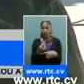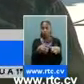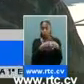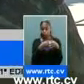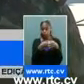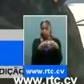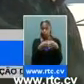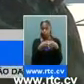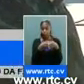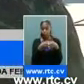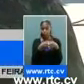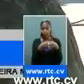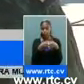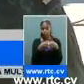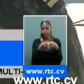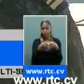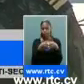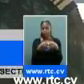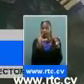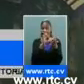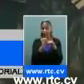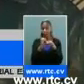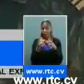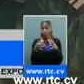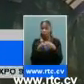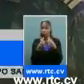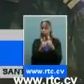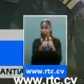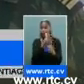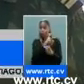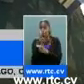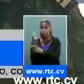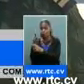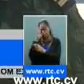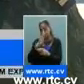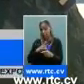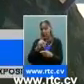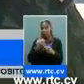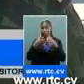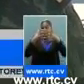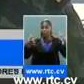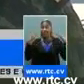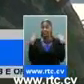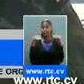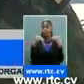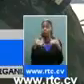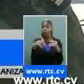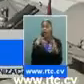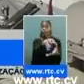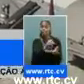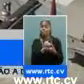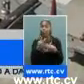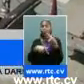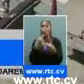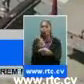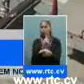é inerente à companhia de fuzileiros navais vamos alargar o exercício apanhando outras vertentes